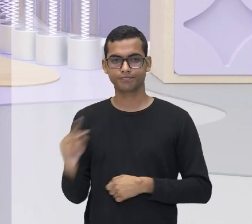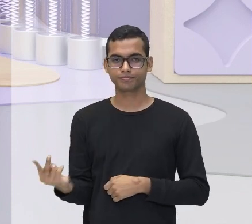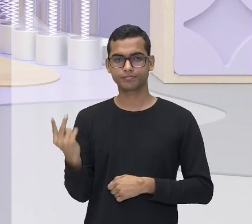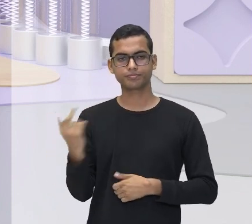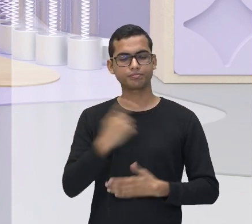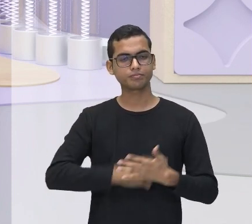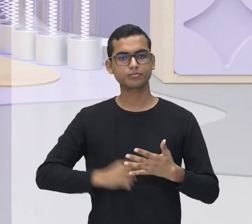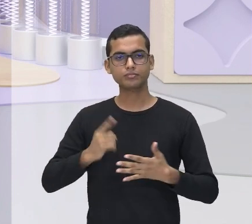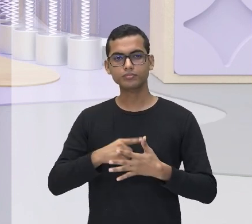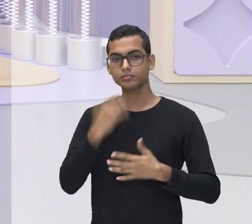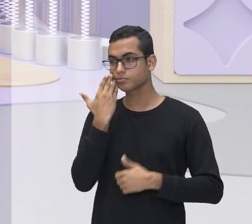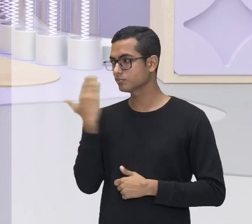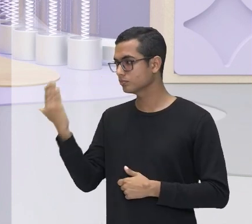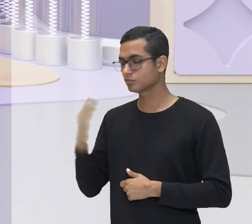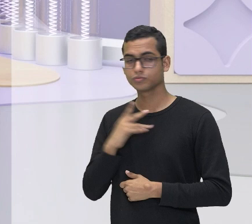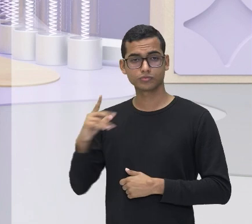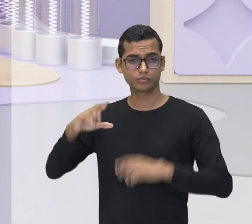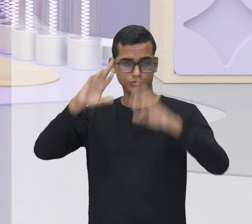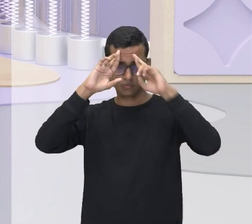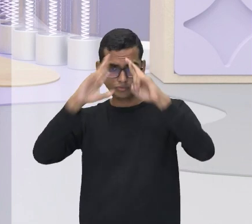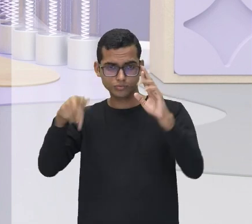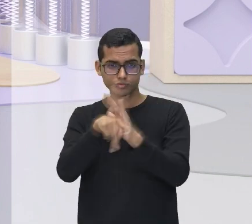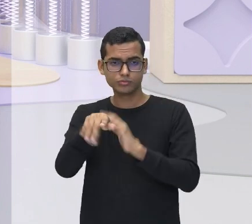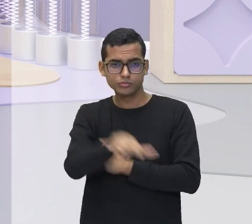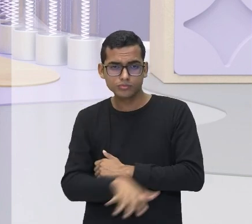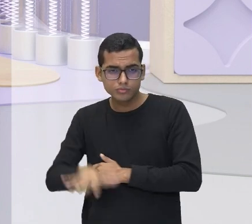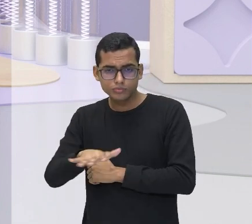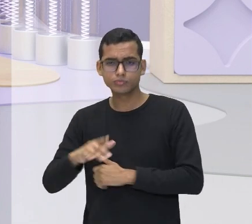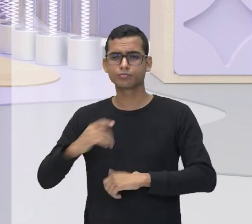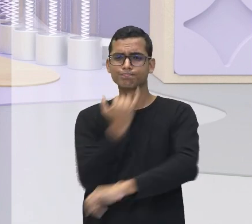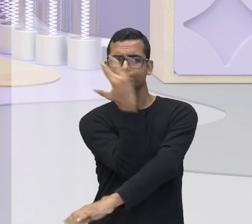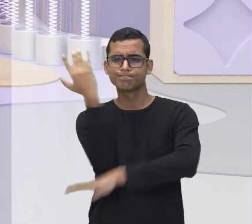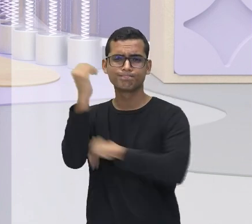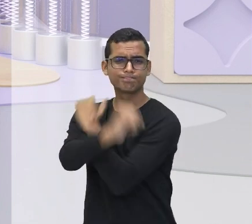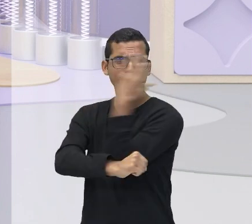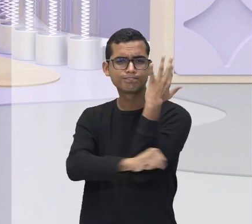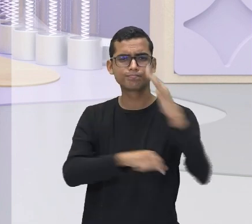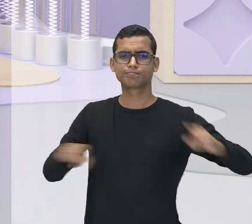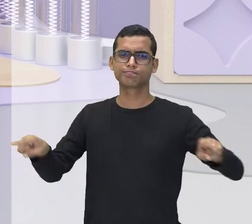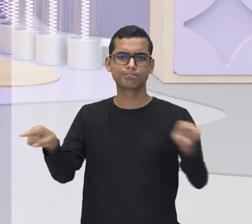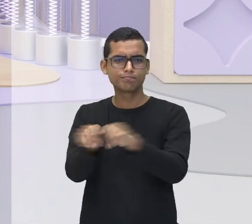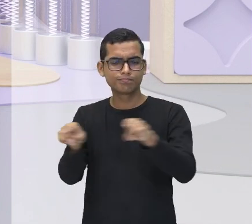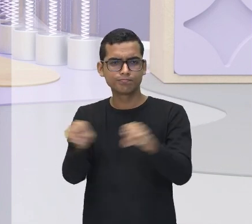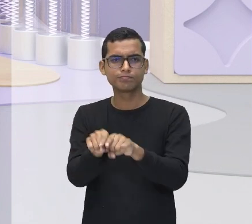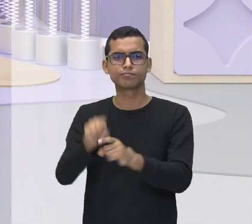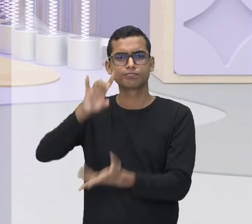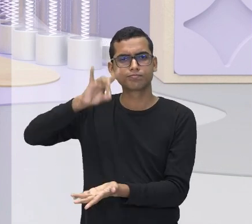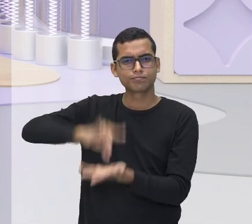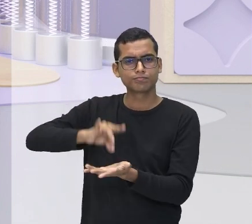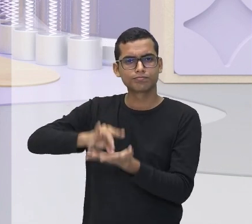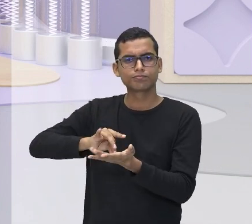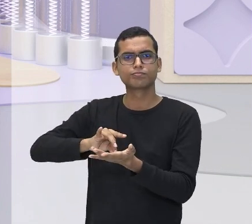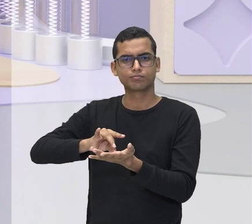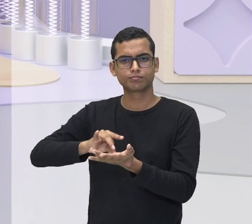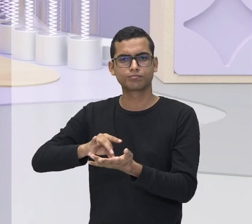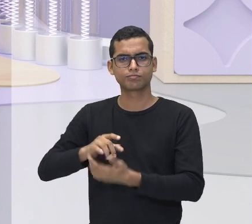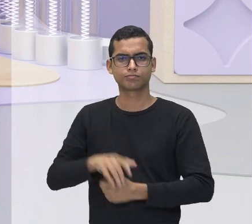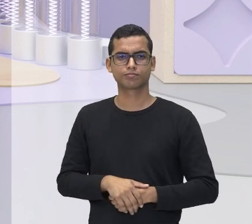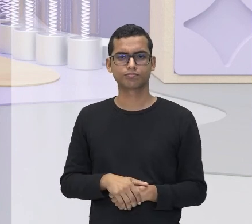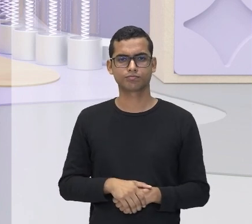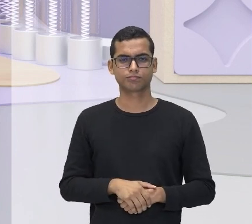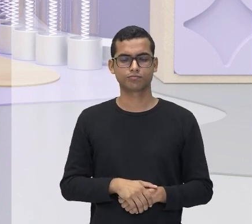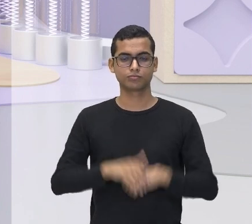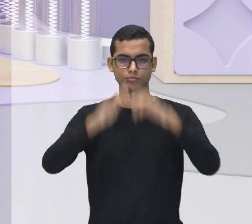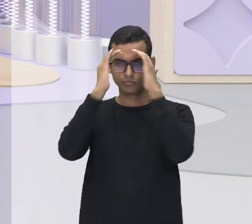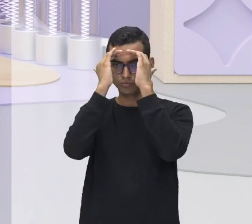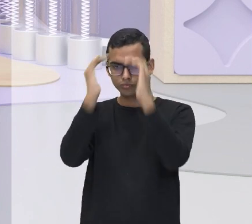à natureza e ao meio ambiente. Essas religiões, quando elas surgem na África, elas não possuem grandes